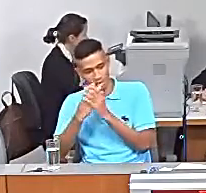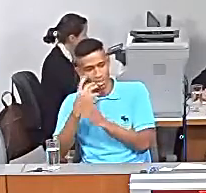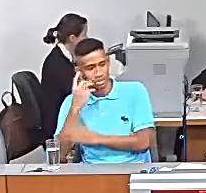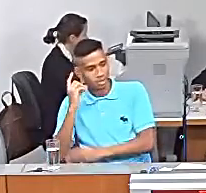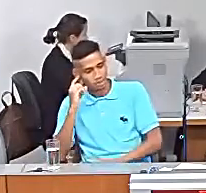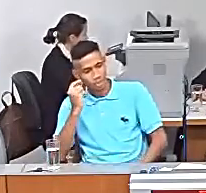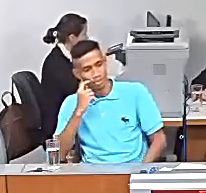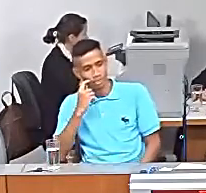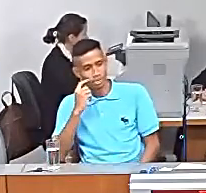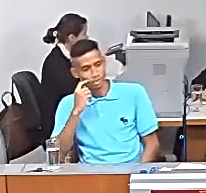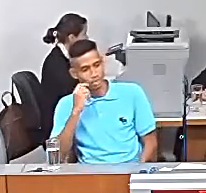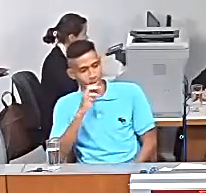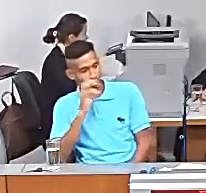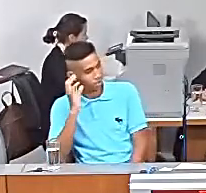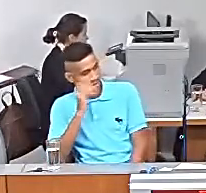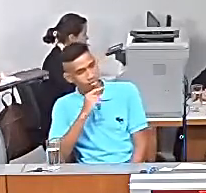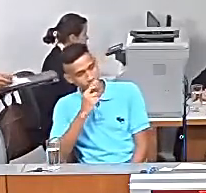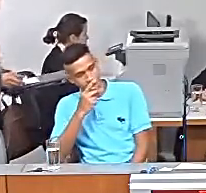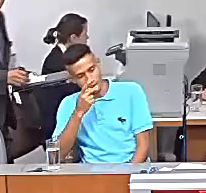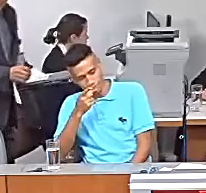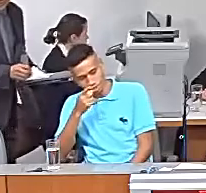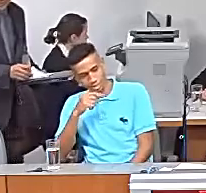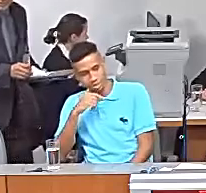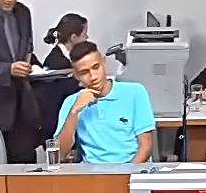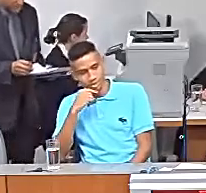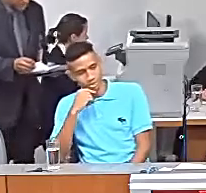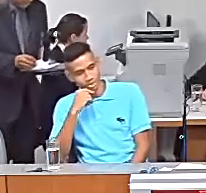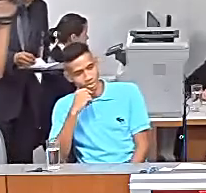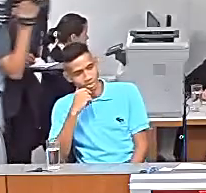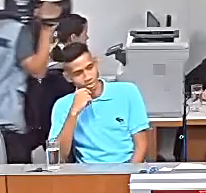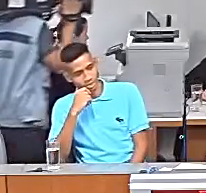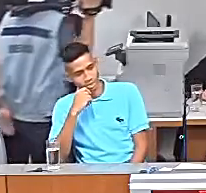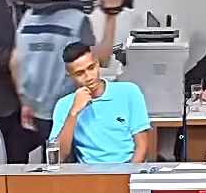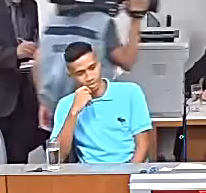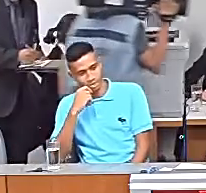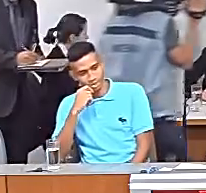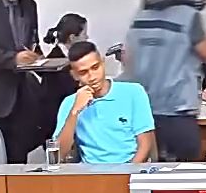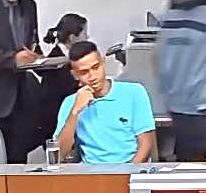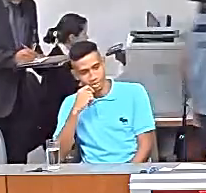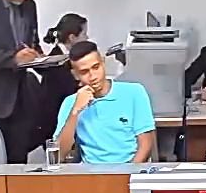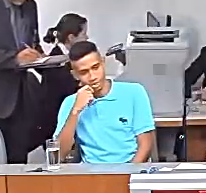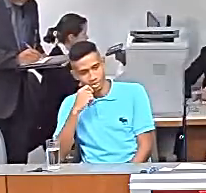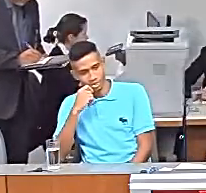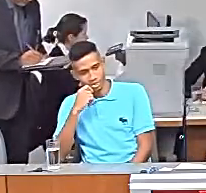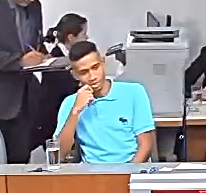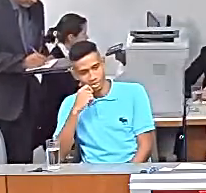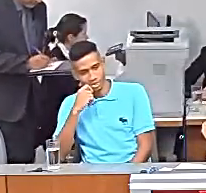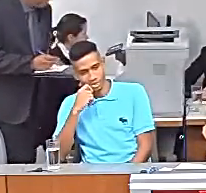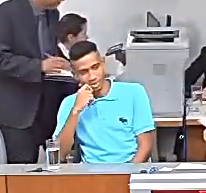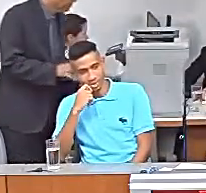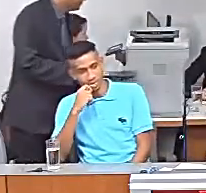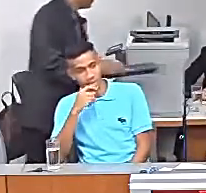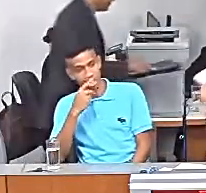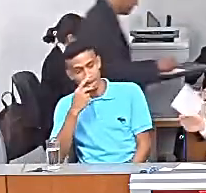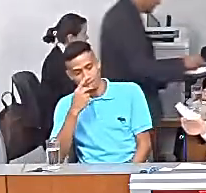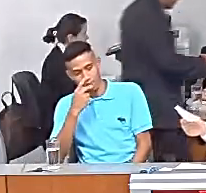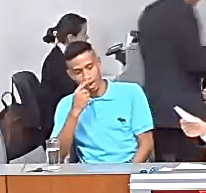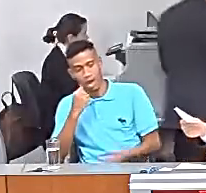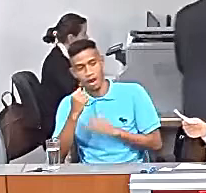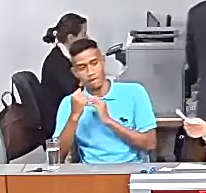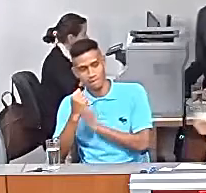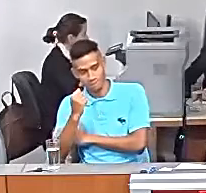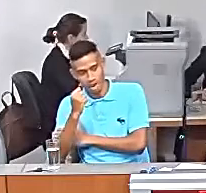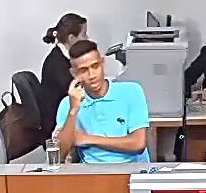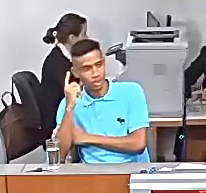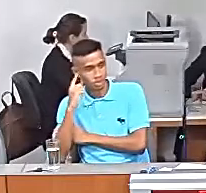em determinado lugar. Então, se existisse, nesse caso, a carteira de identificação do autista, e ele pudesse